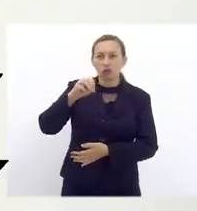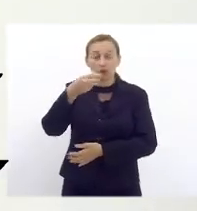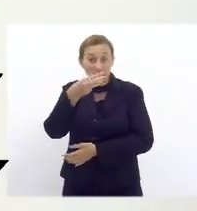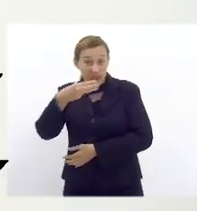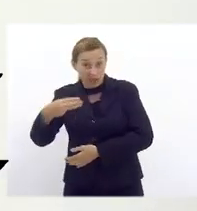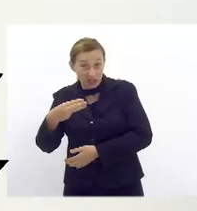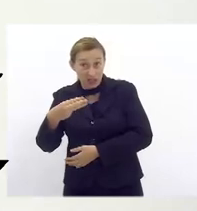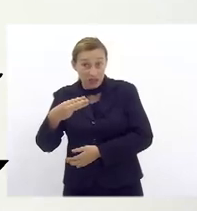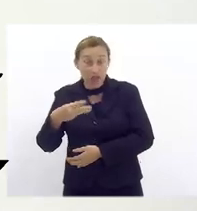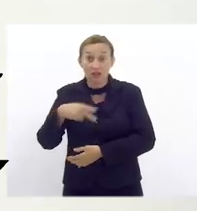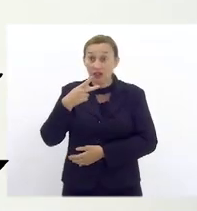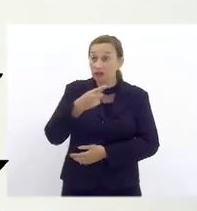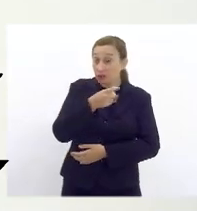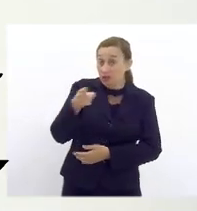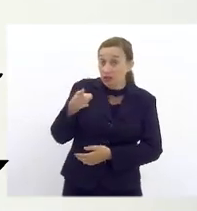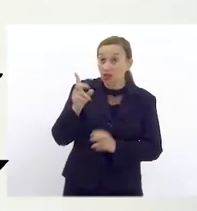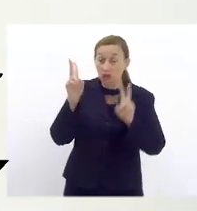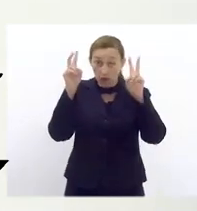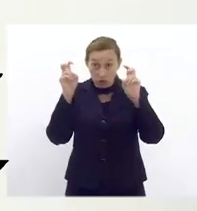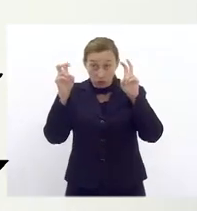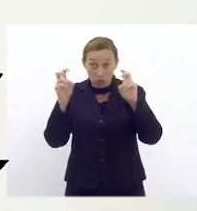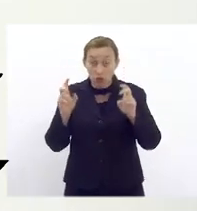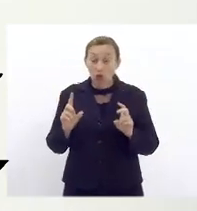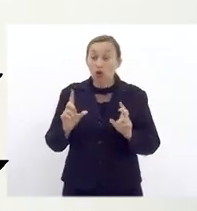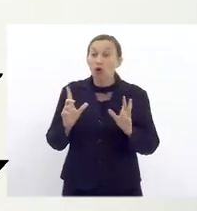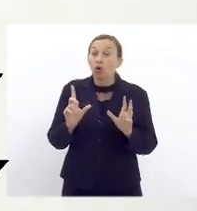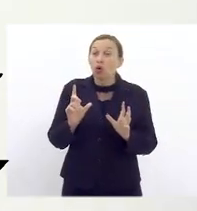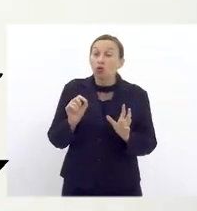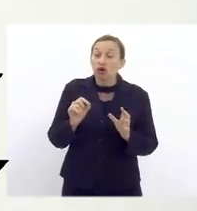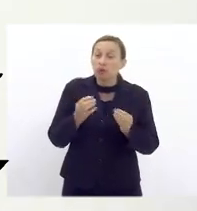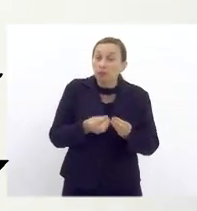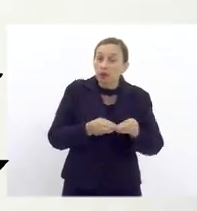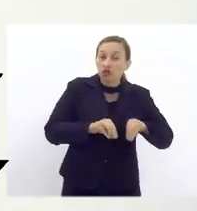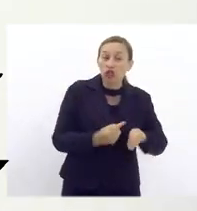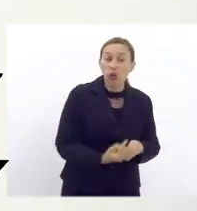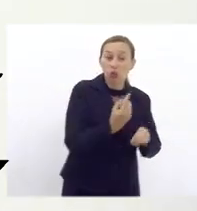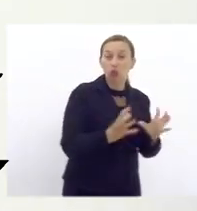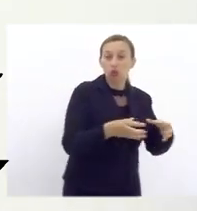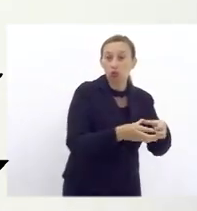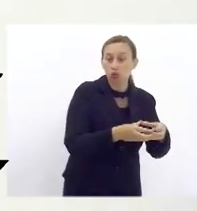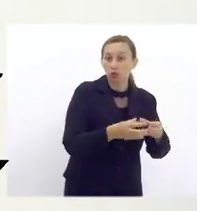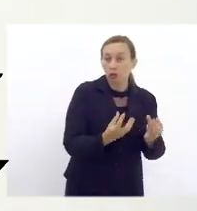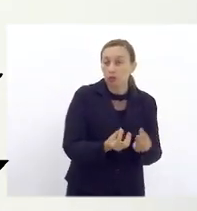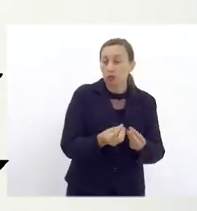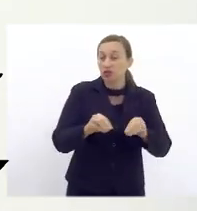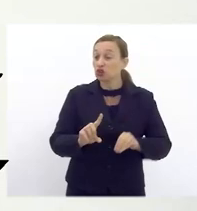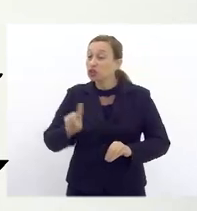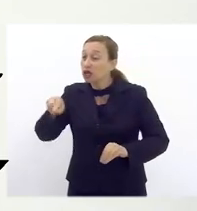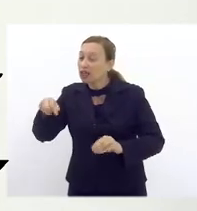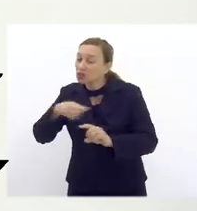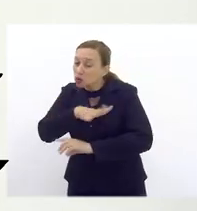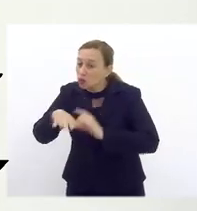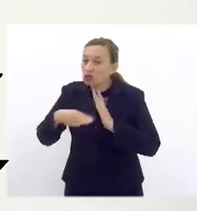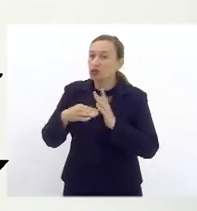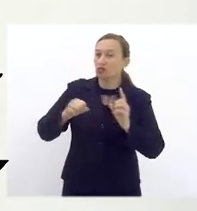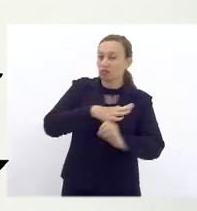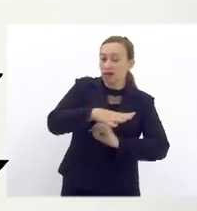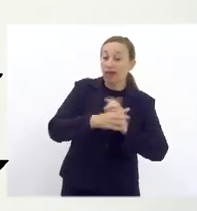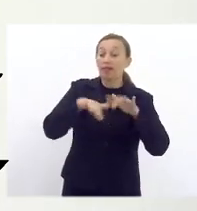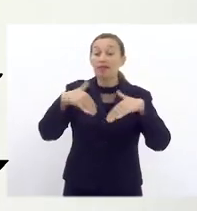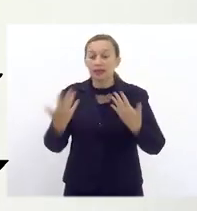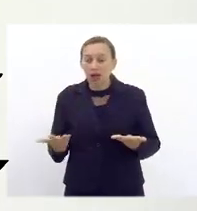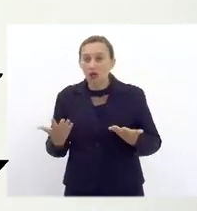e trazendo para vocês a questão que o que o que afeta é um grupo afeta a toda a sociedade então